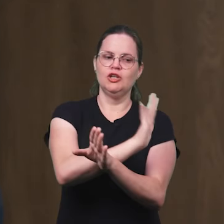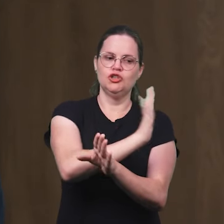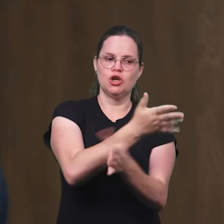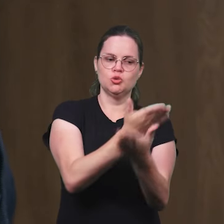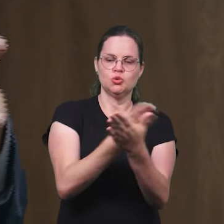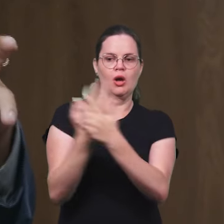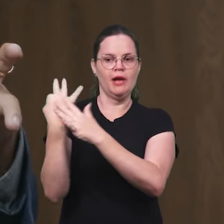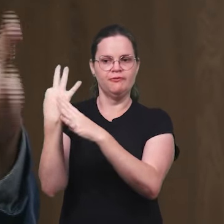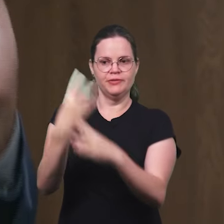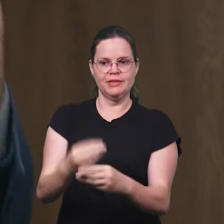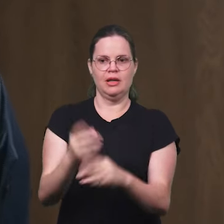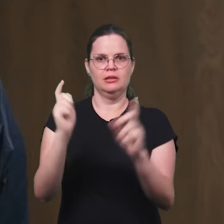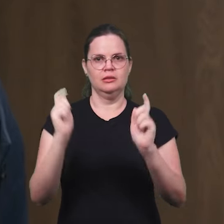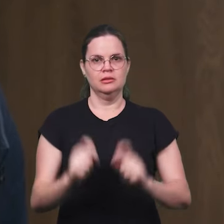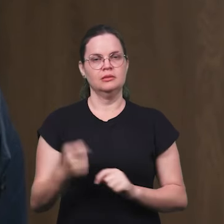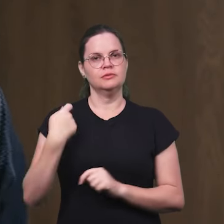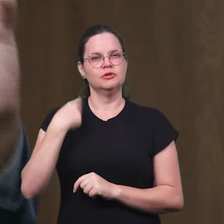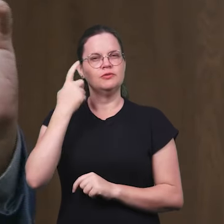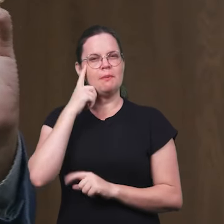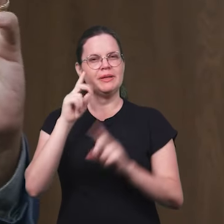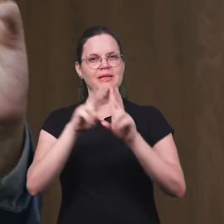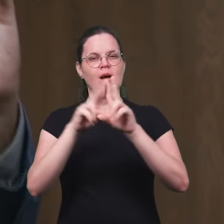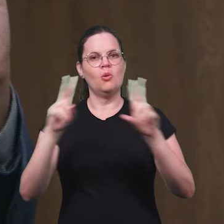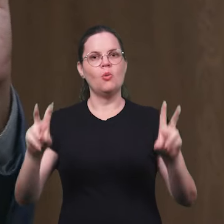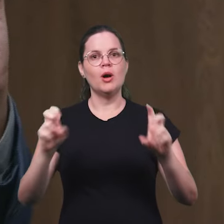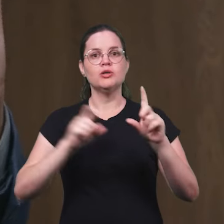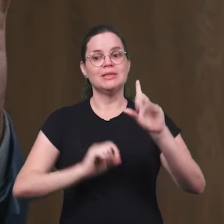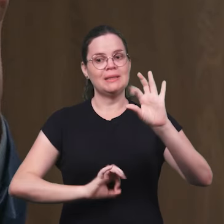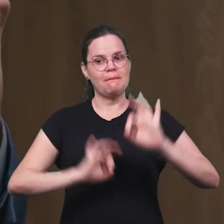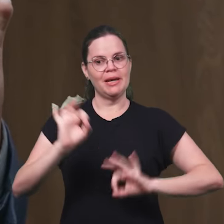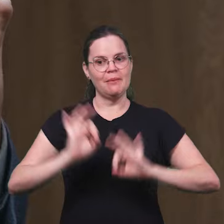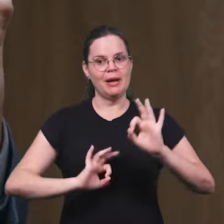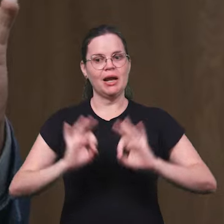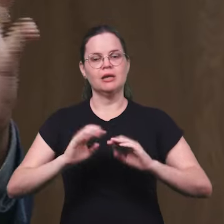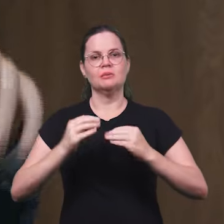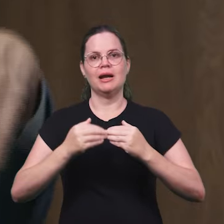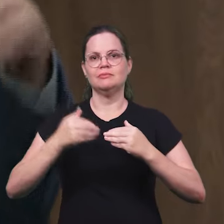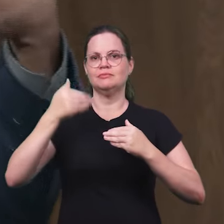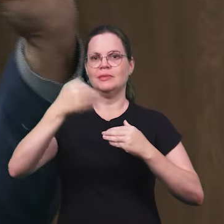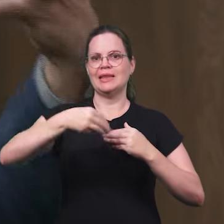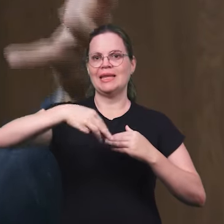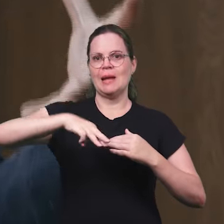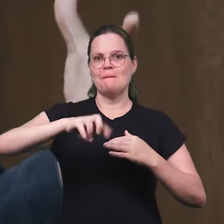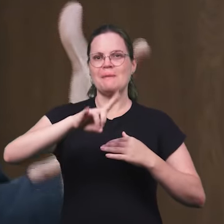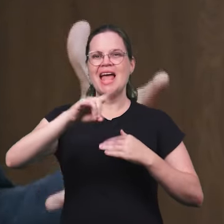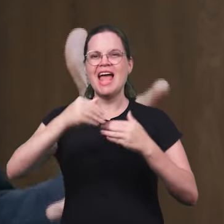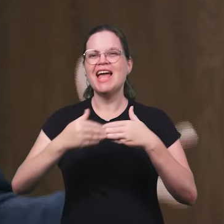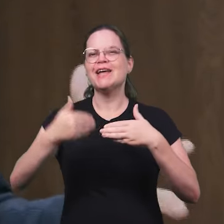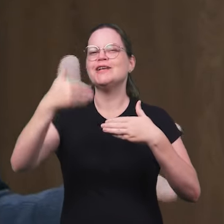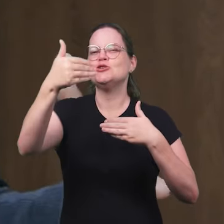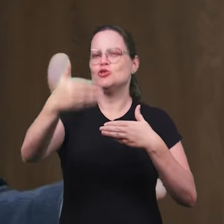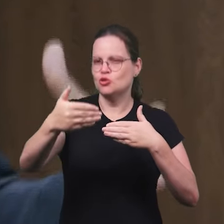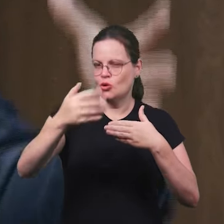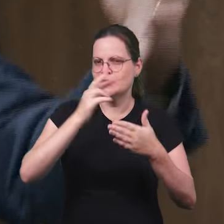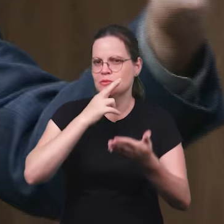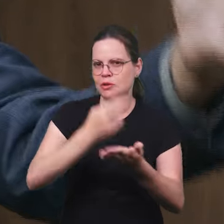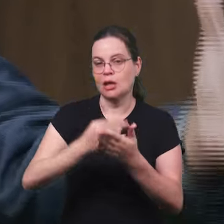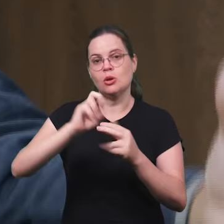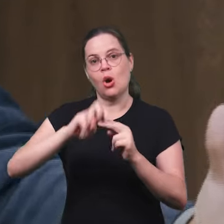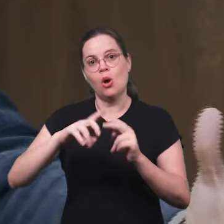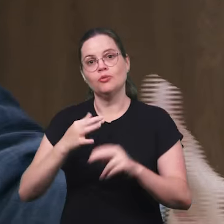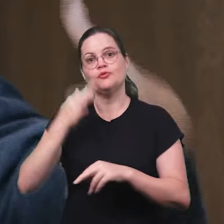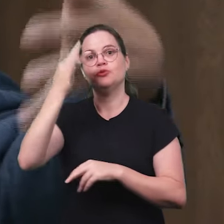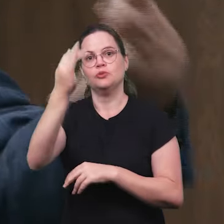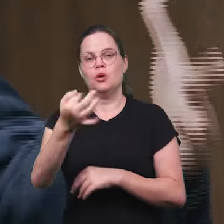estudou. Isso pensando numa preparação de médio para longo prazo. Mas vamos pensar numa situação mais emergencial. Seu concurso